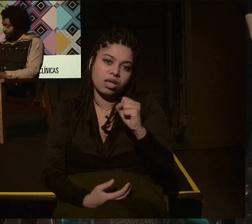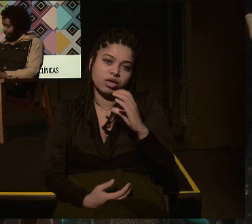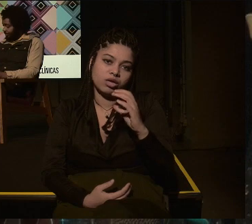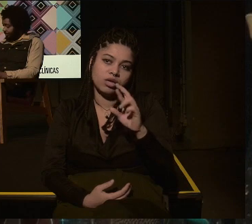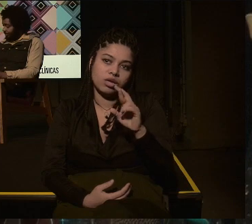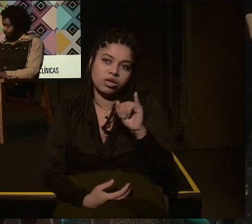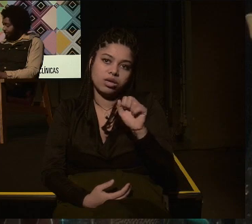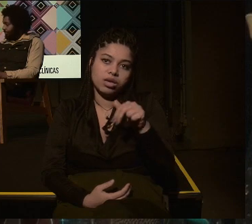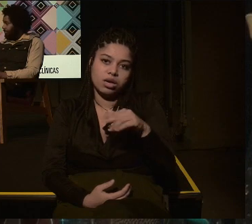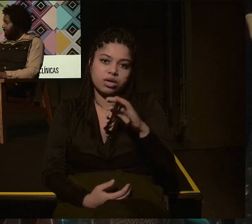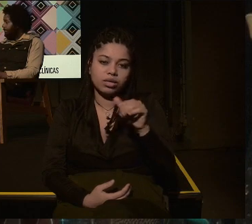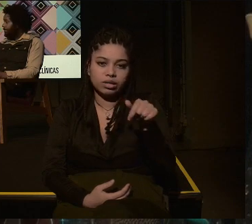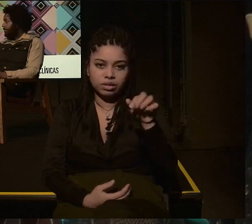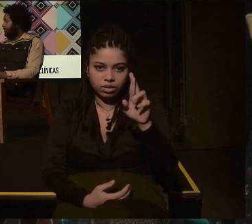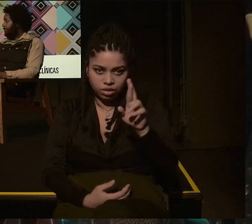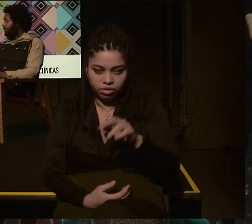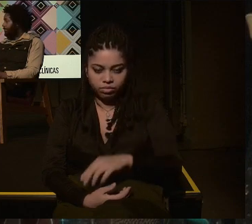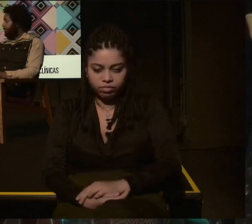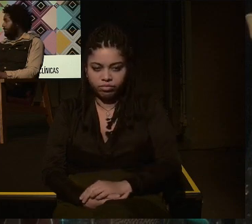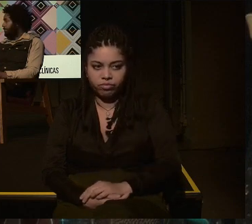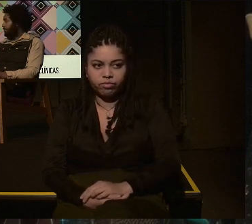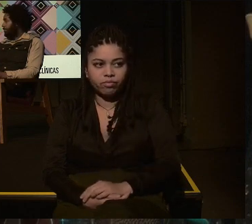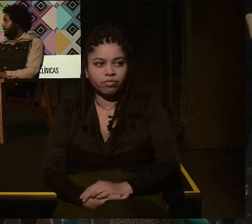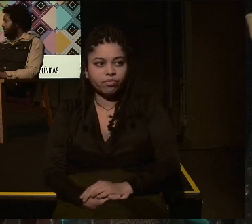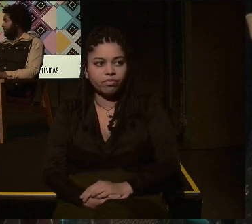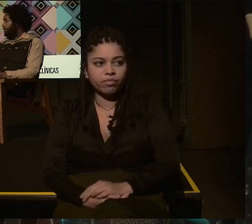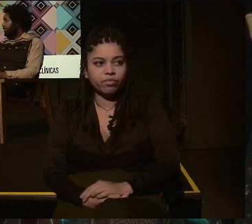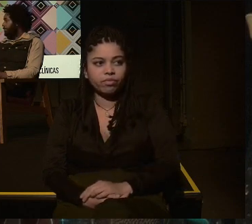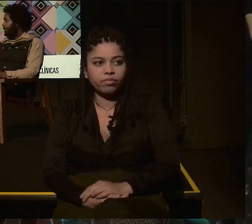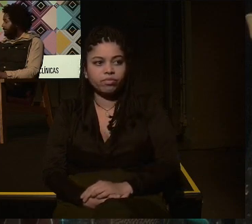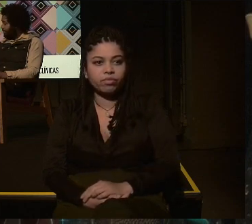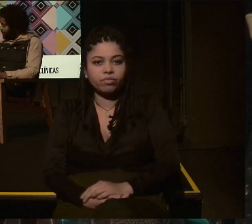Essa pesquisa, que